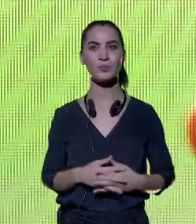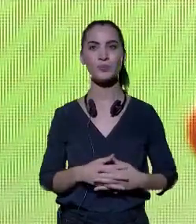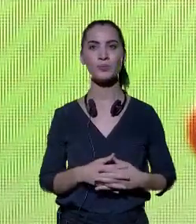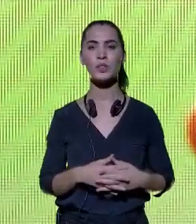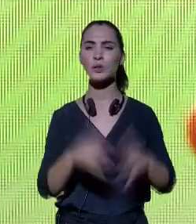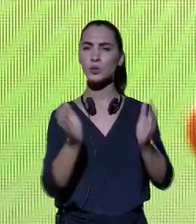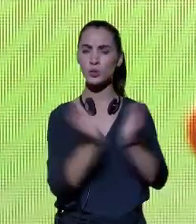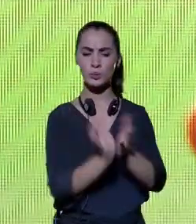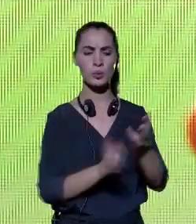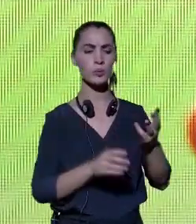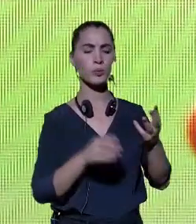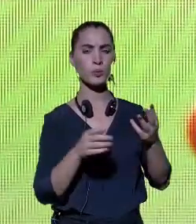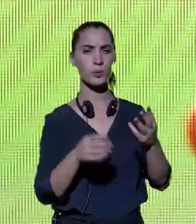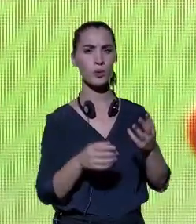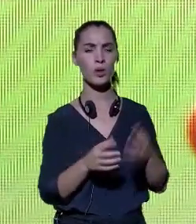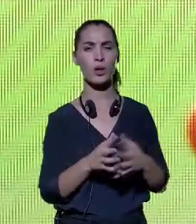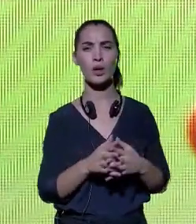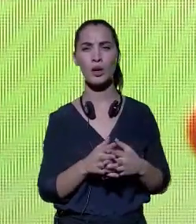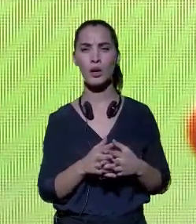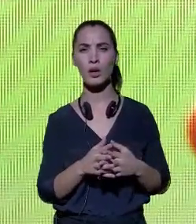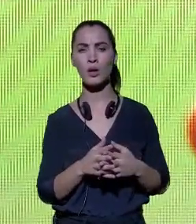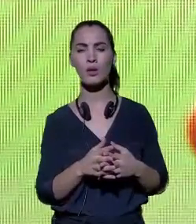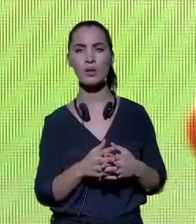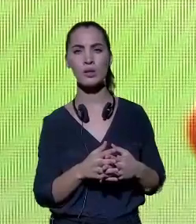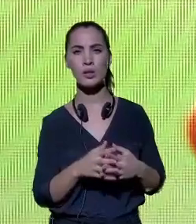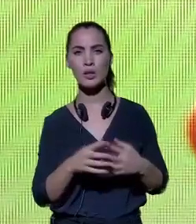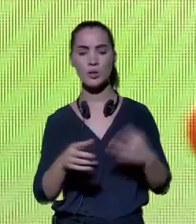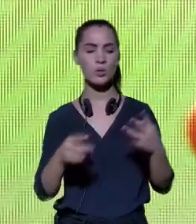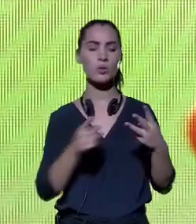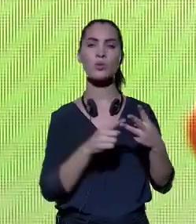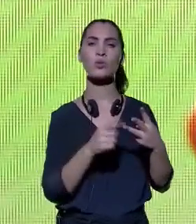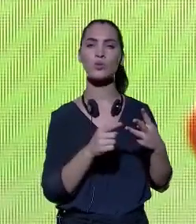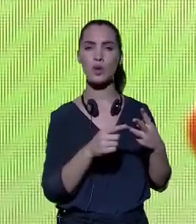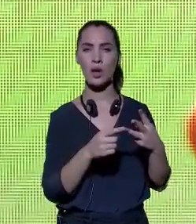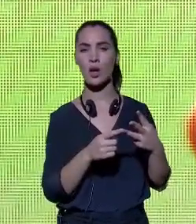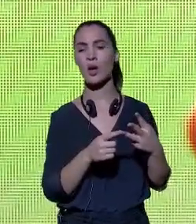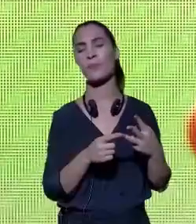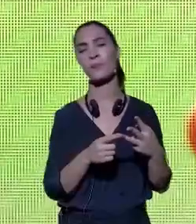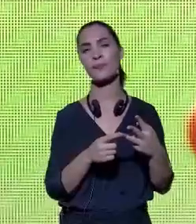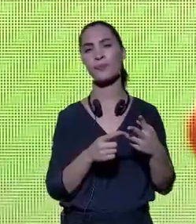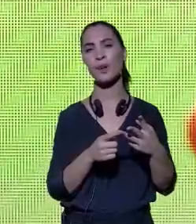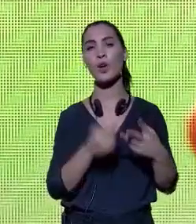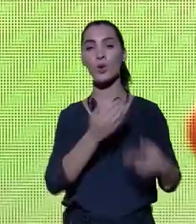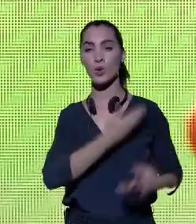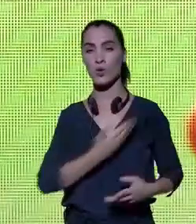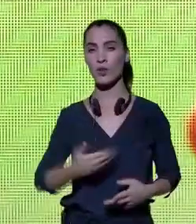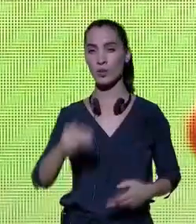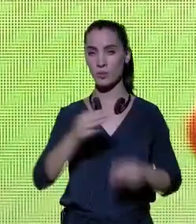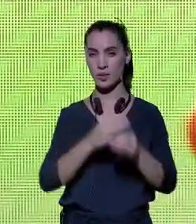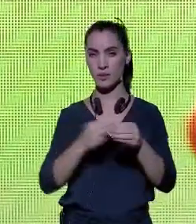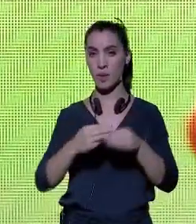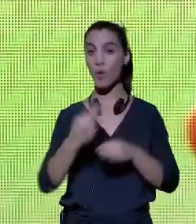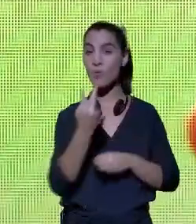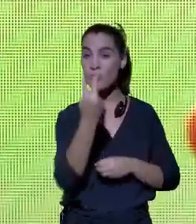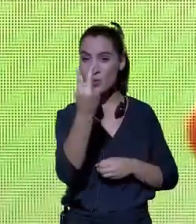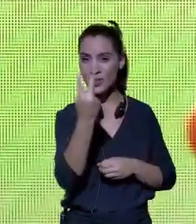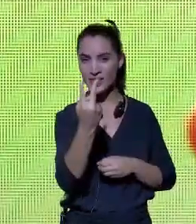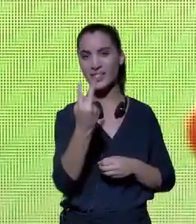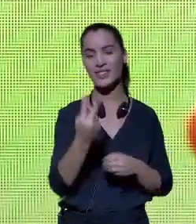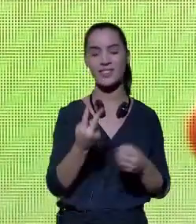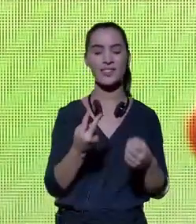Grupo 3, que é o de governos municipais, temos dois vencedores.